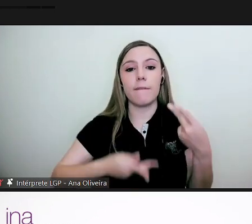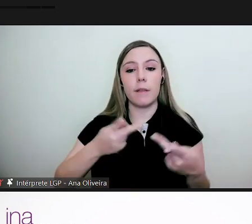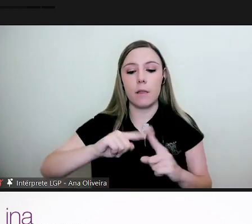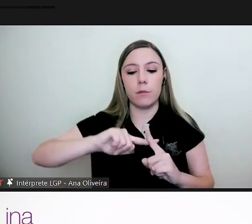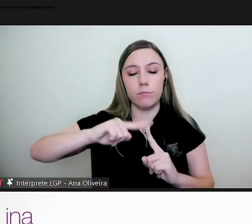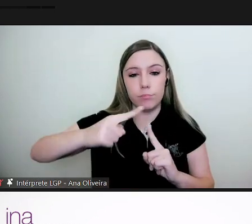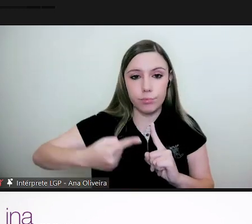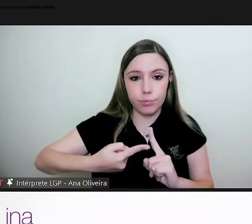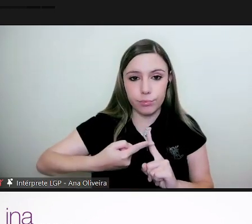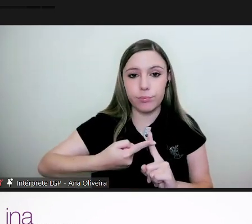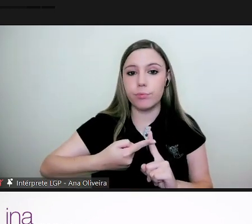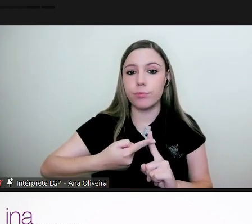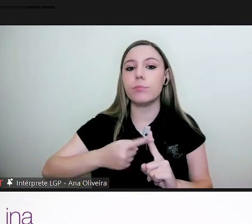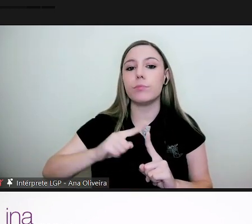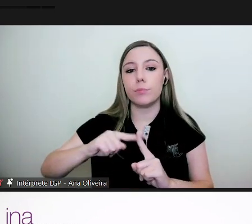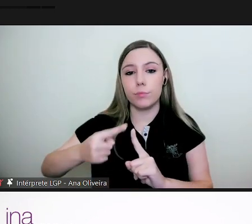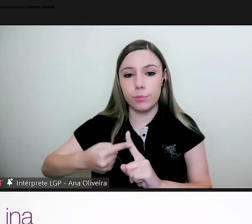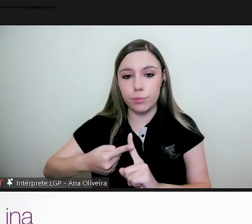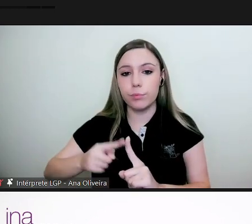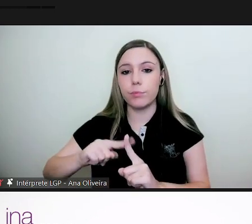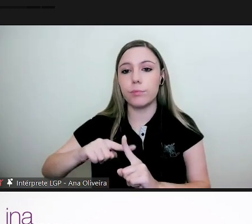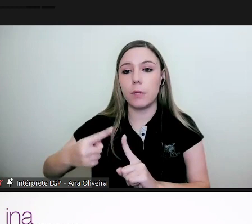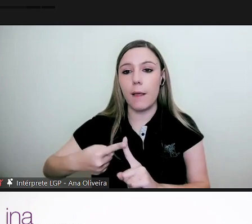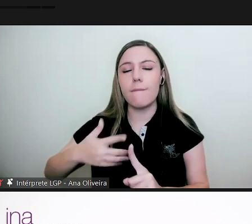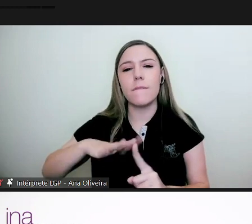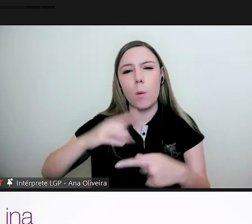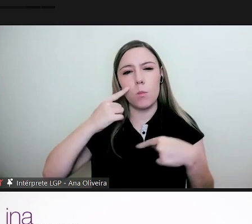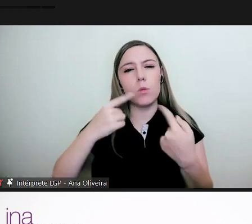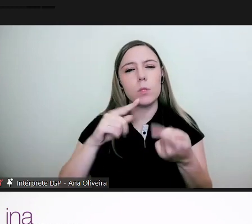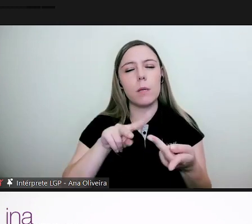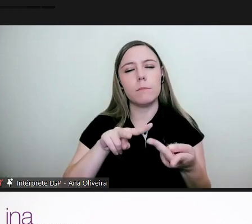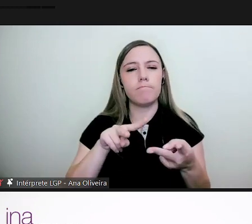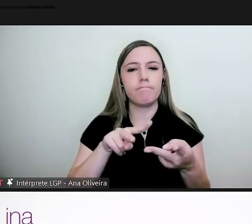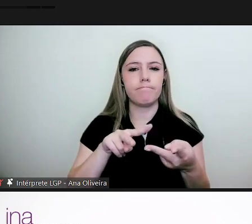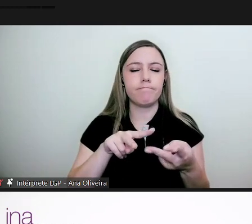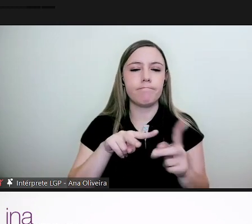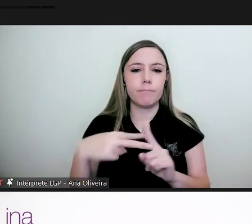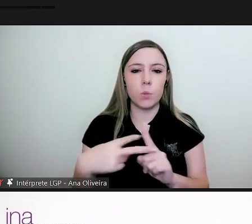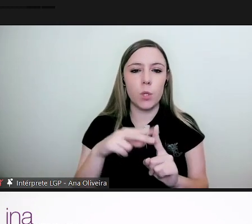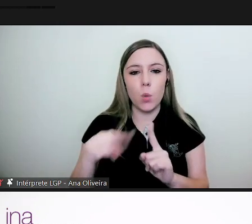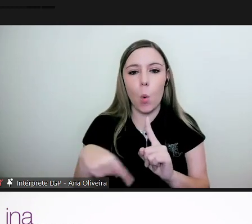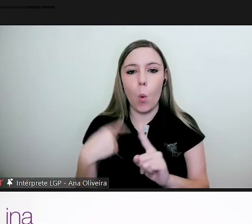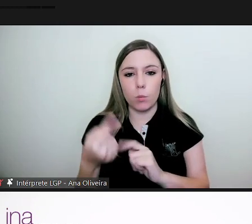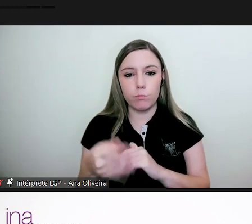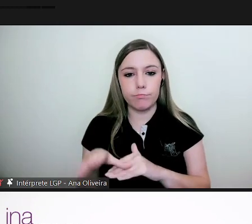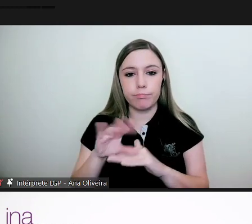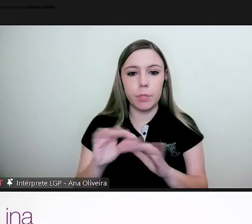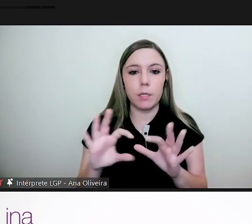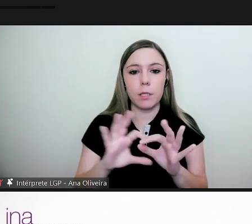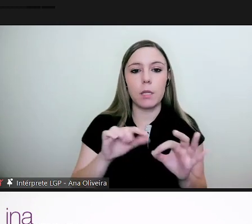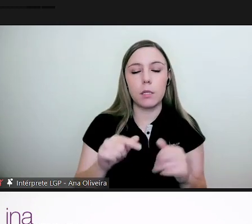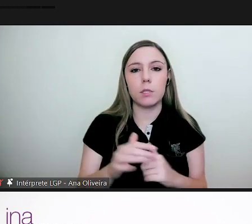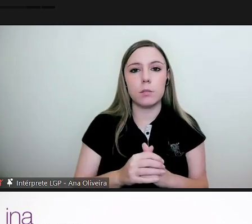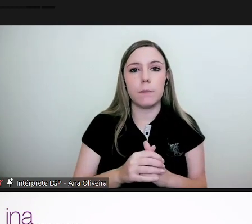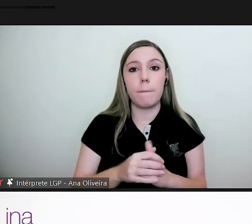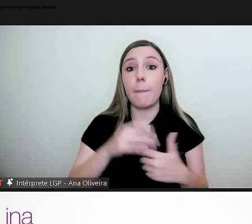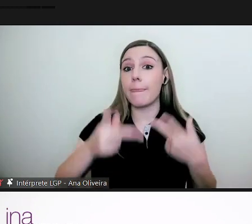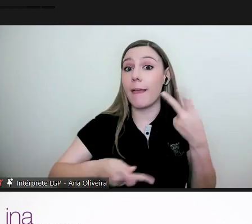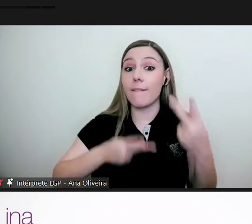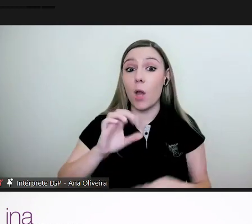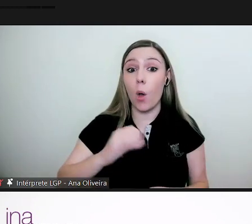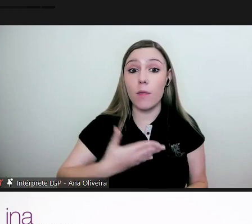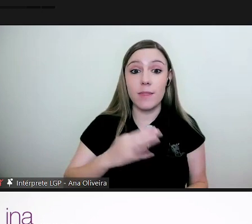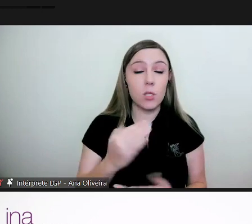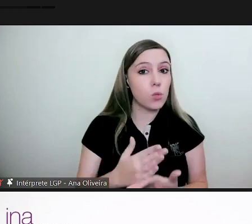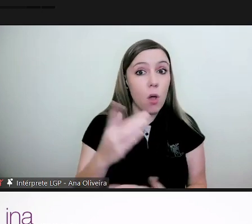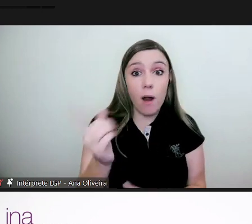anualmente, e eu quero lhe dar uma outra perspectiva também, complementar a esta, que é, não é só a avaliação dos ODS e